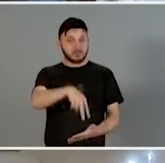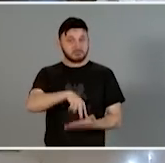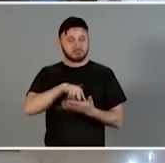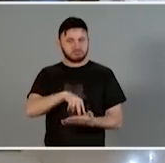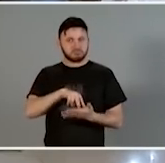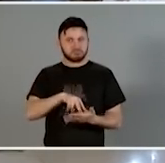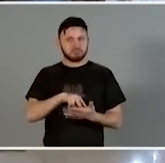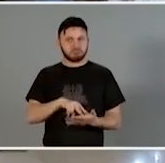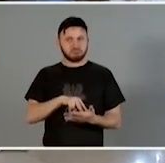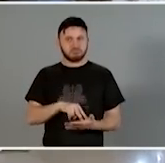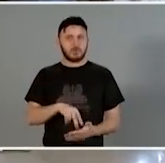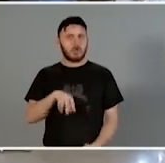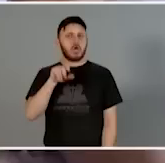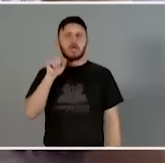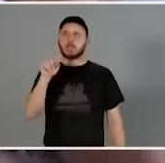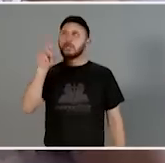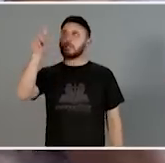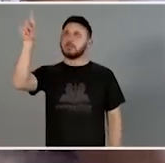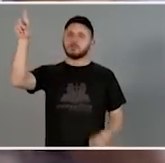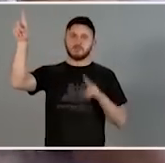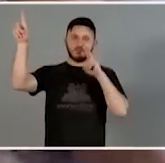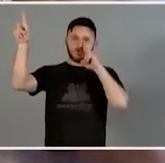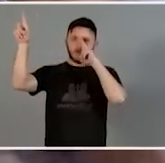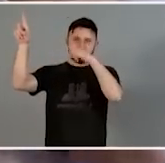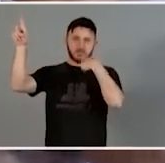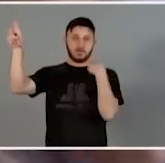quem é a nossa força?